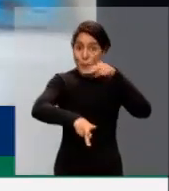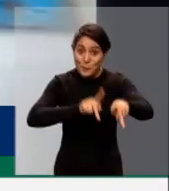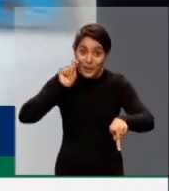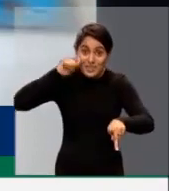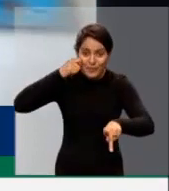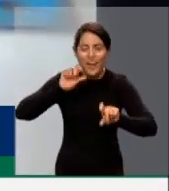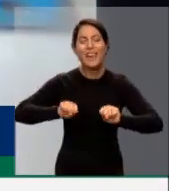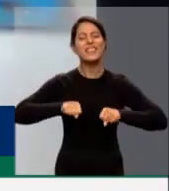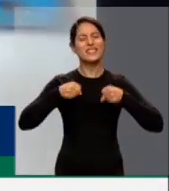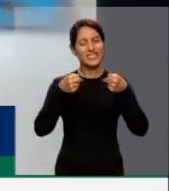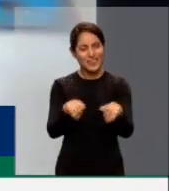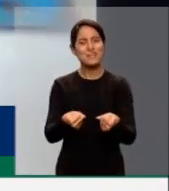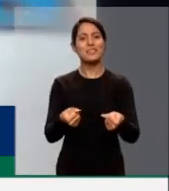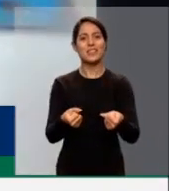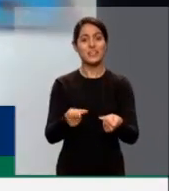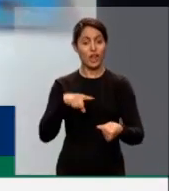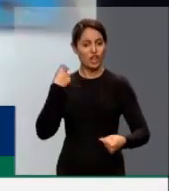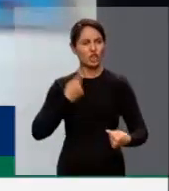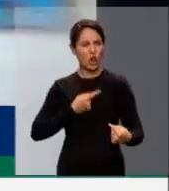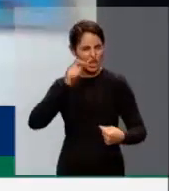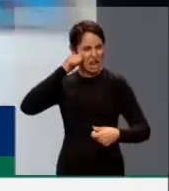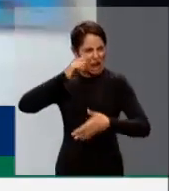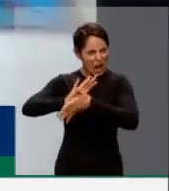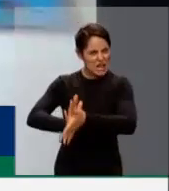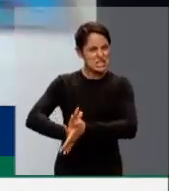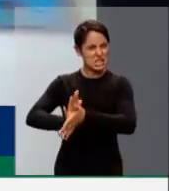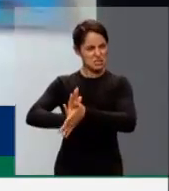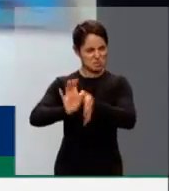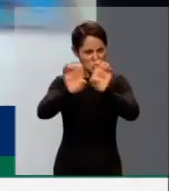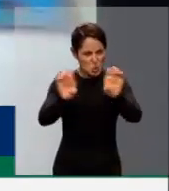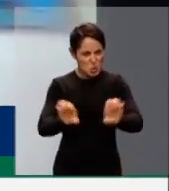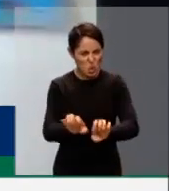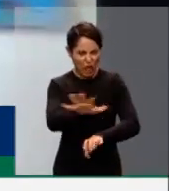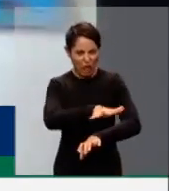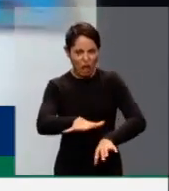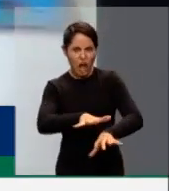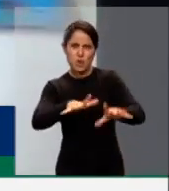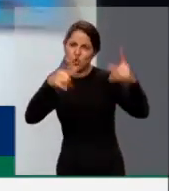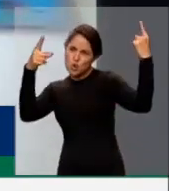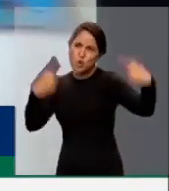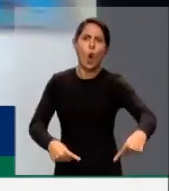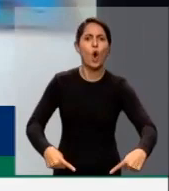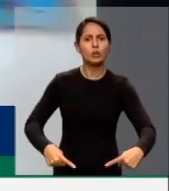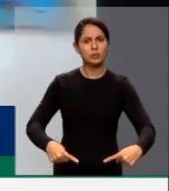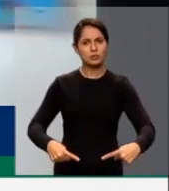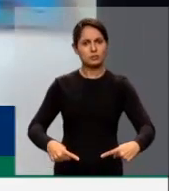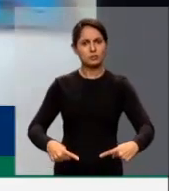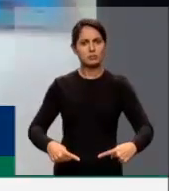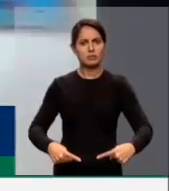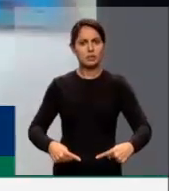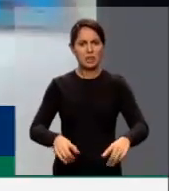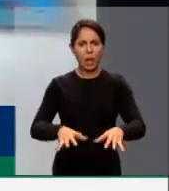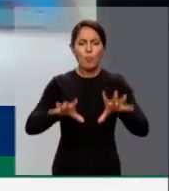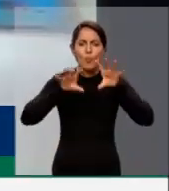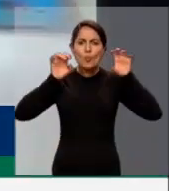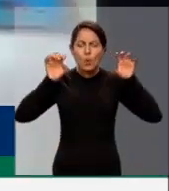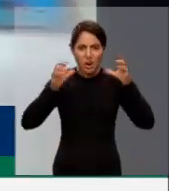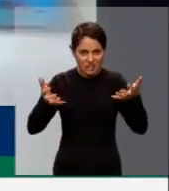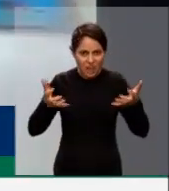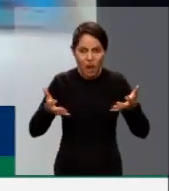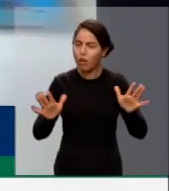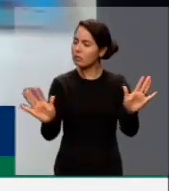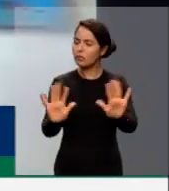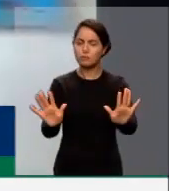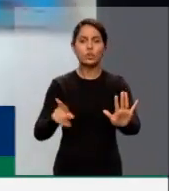Nessa luta, né, contra o racismo institucional e estrutural que insiste em nos silenciar, né?